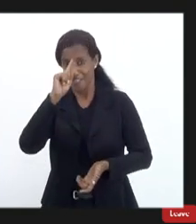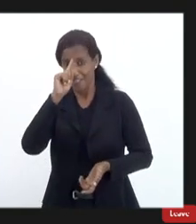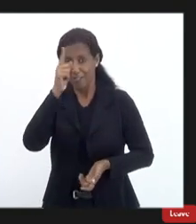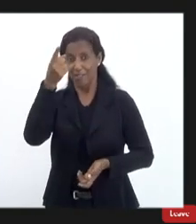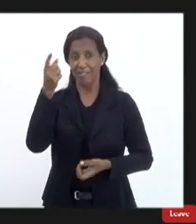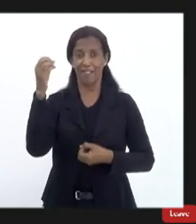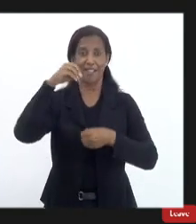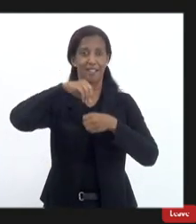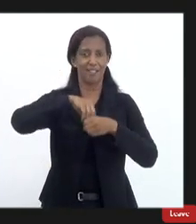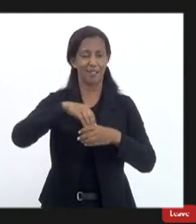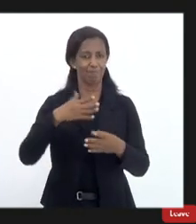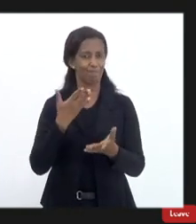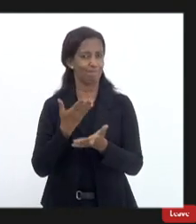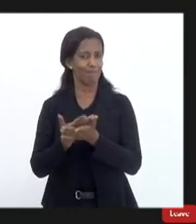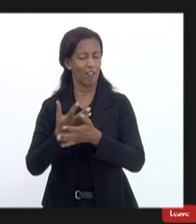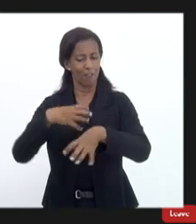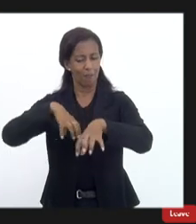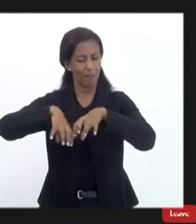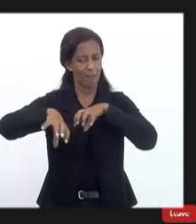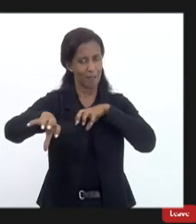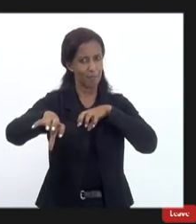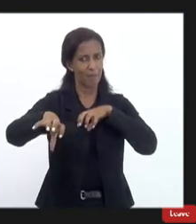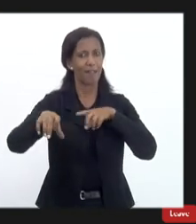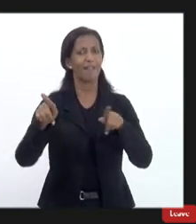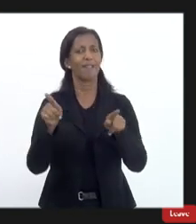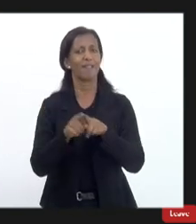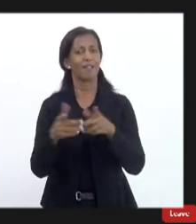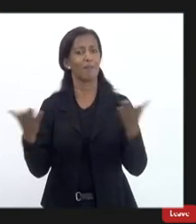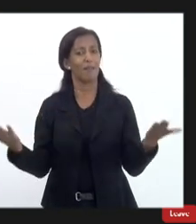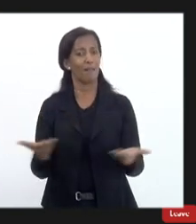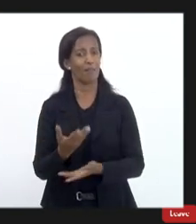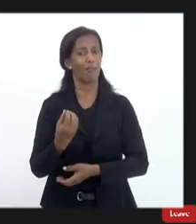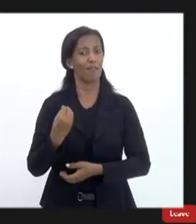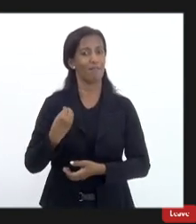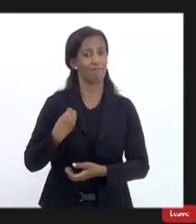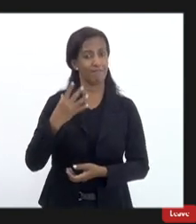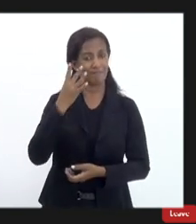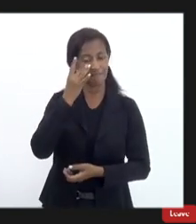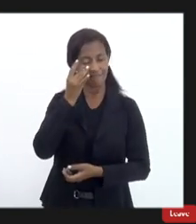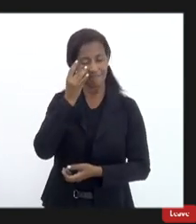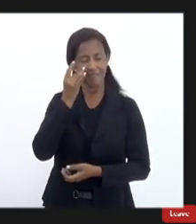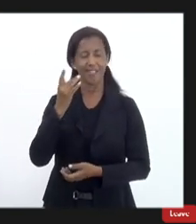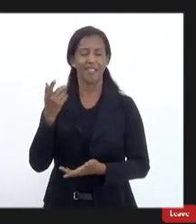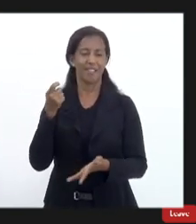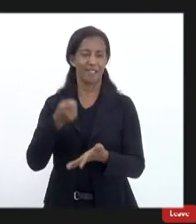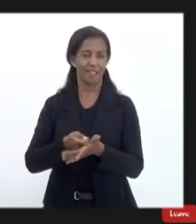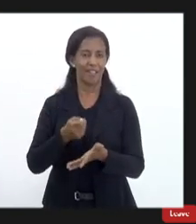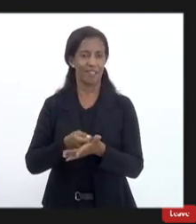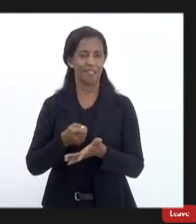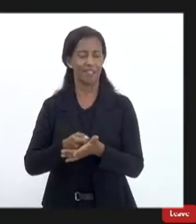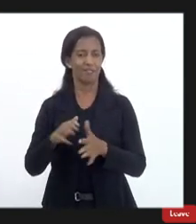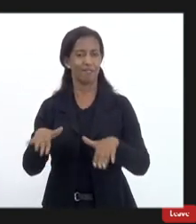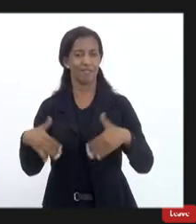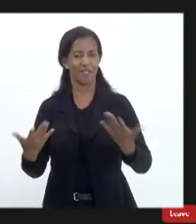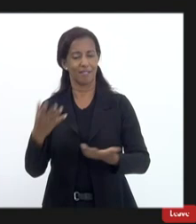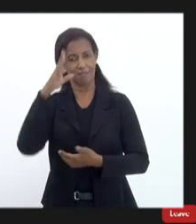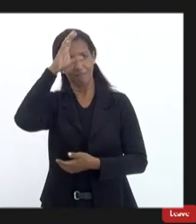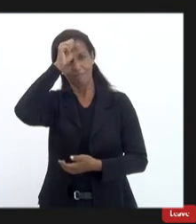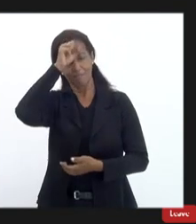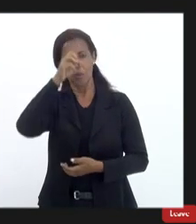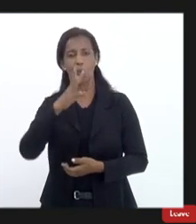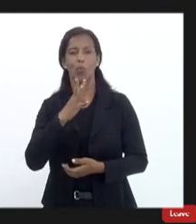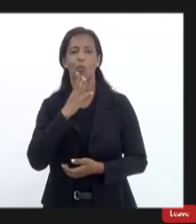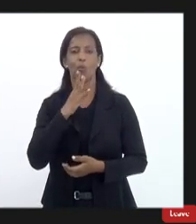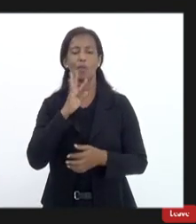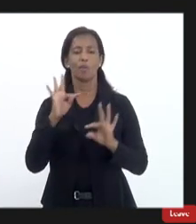ambiente escolar de forma híbrida, agora também presencial, antes no modelo remoto, e garantindo assim aprendizado e conhecimento